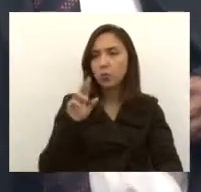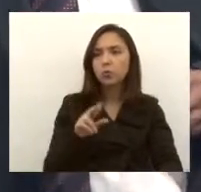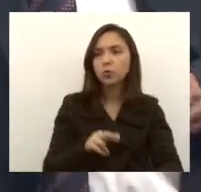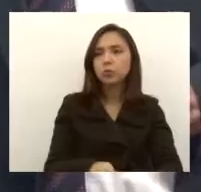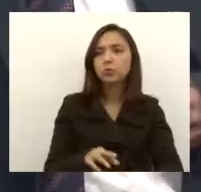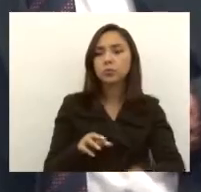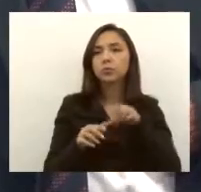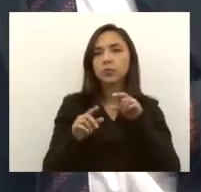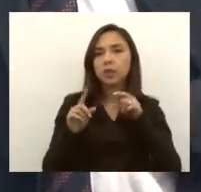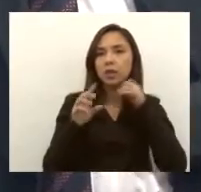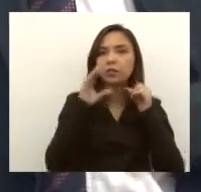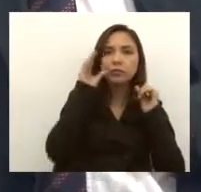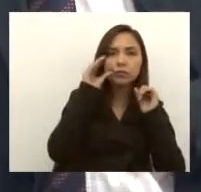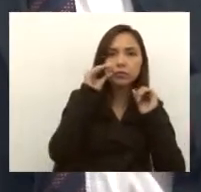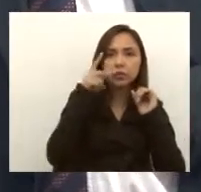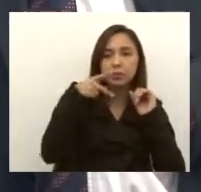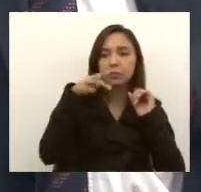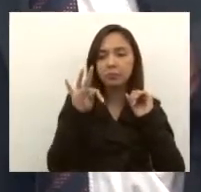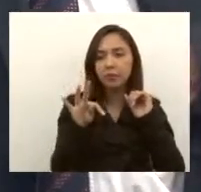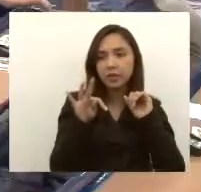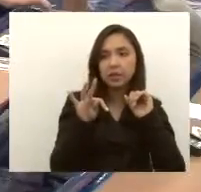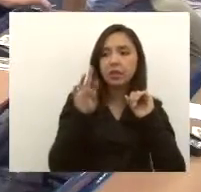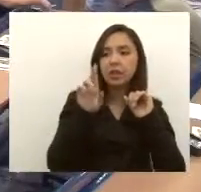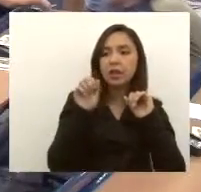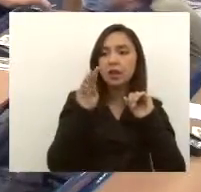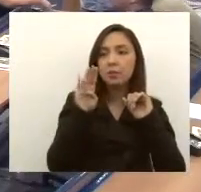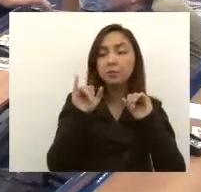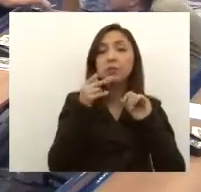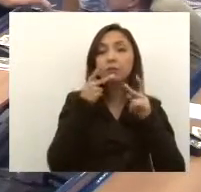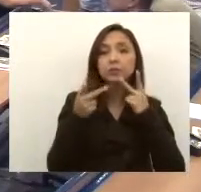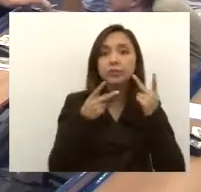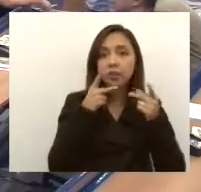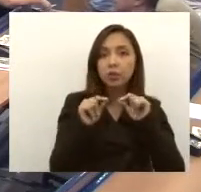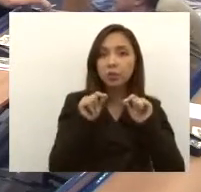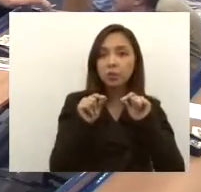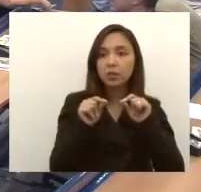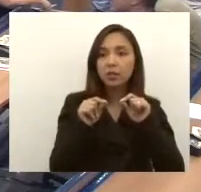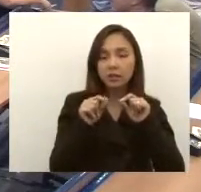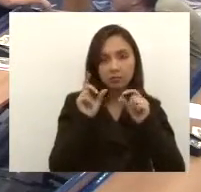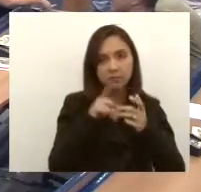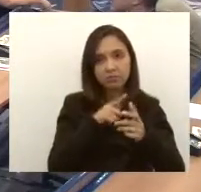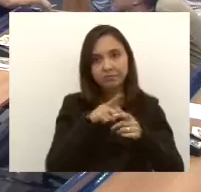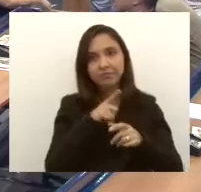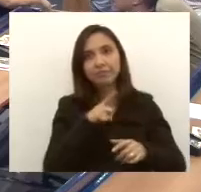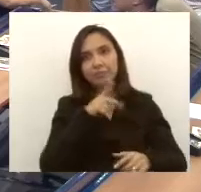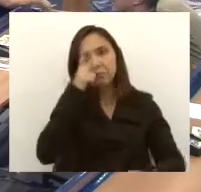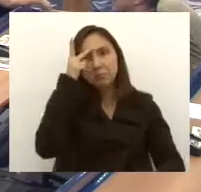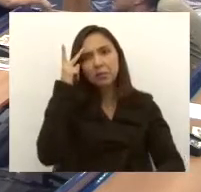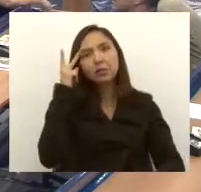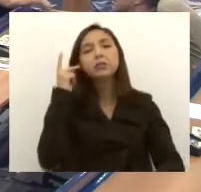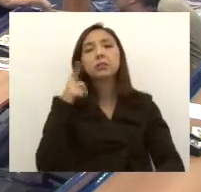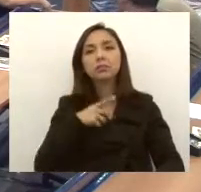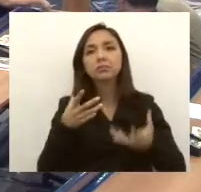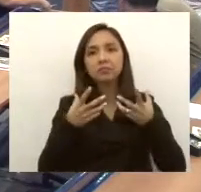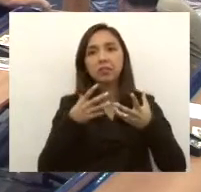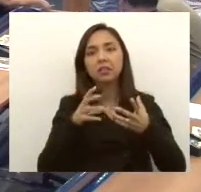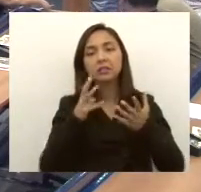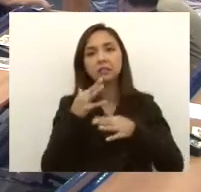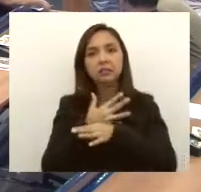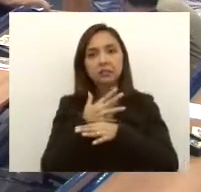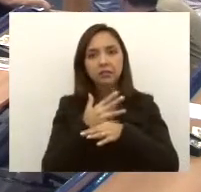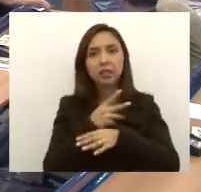PMDB, funcionário do PT. O Rabin falou que tem playboy querendo tomar a cidade do